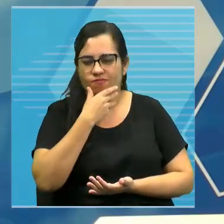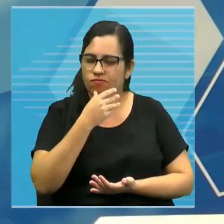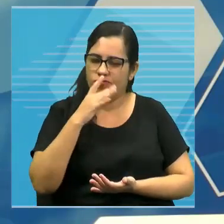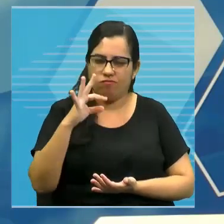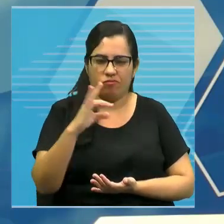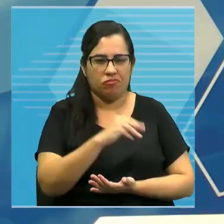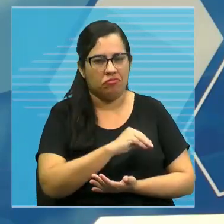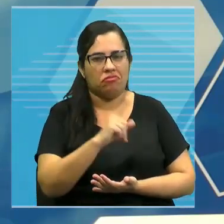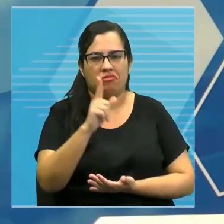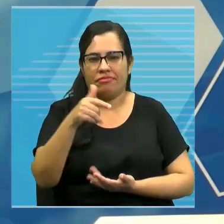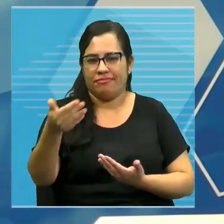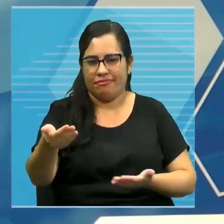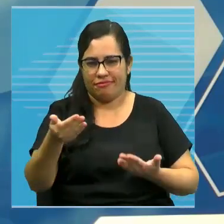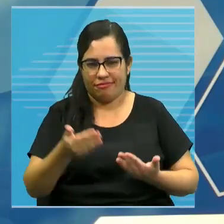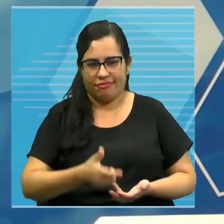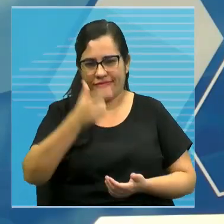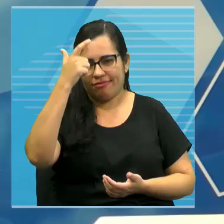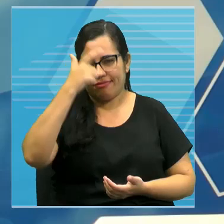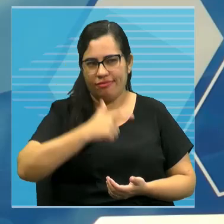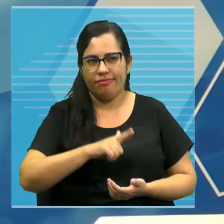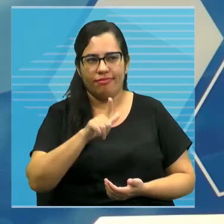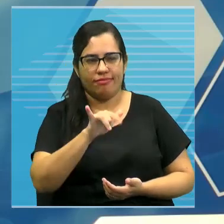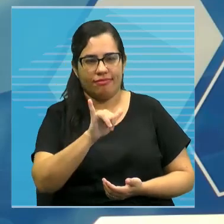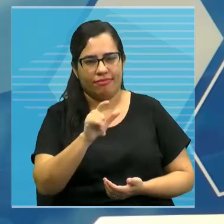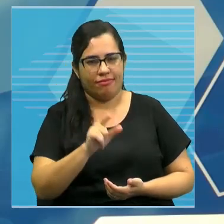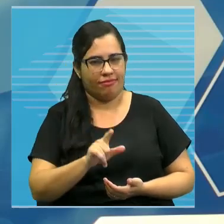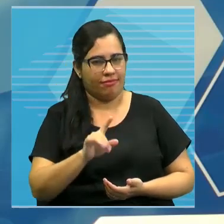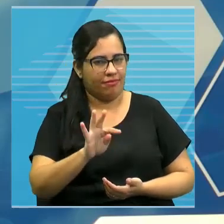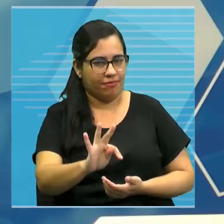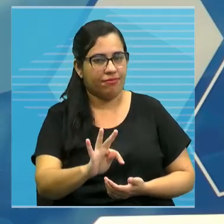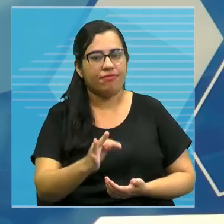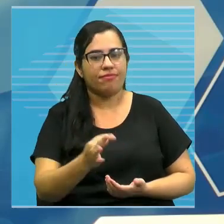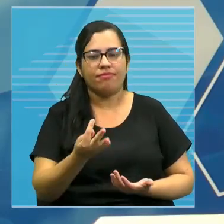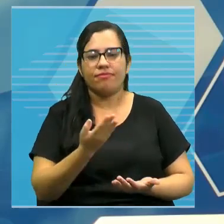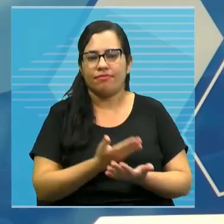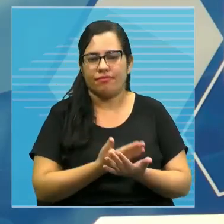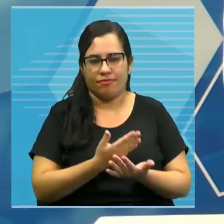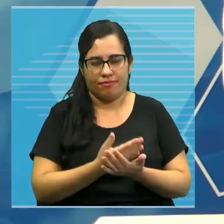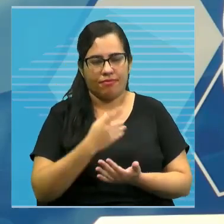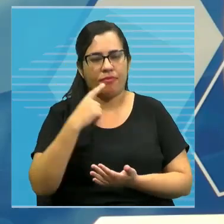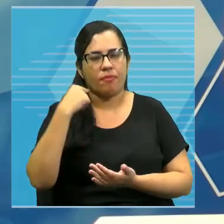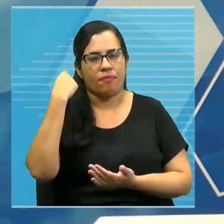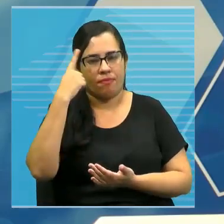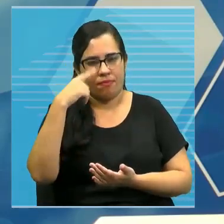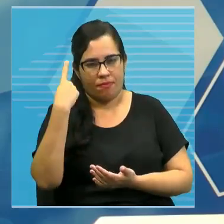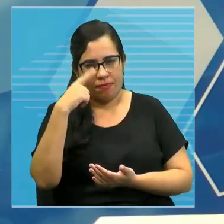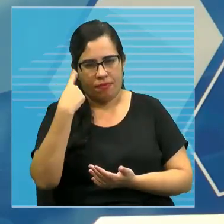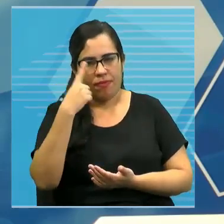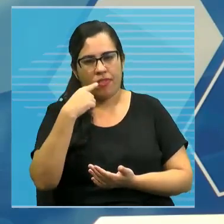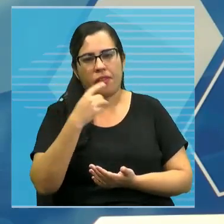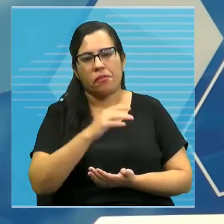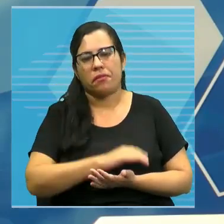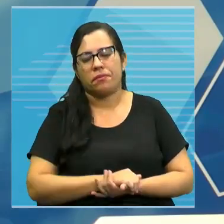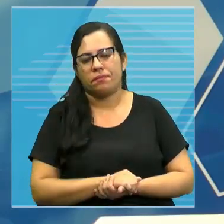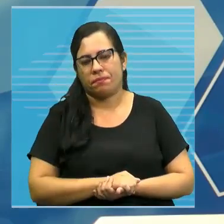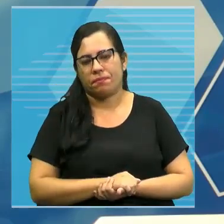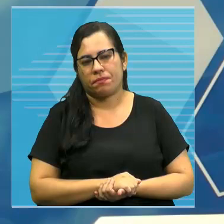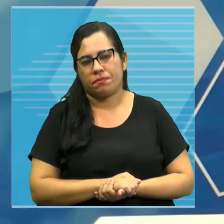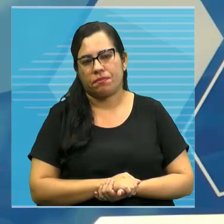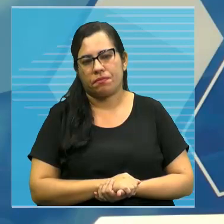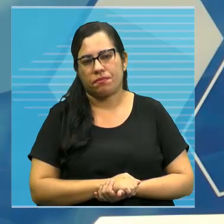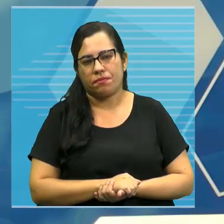eu sou o professor Liste essa é uma aula de espanhol língua estrangeira espanhol